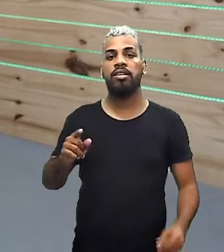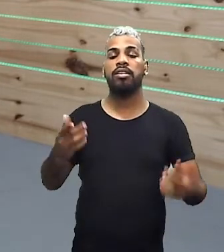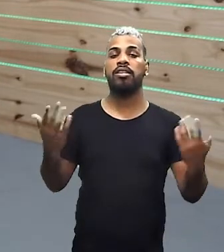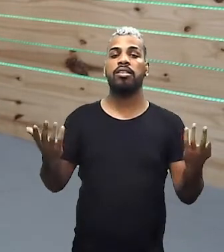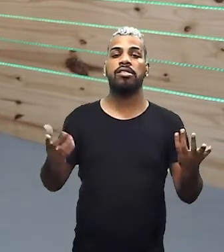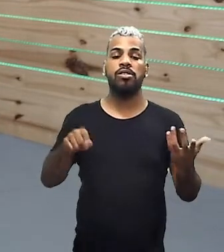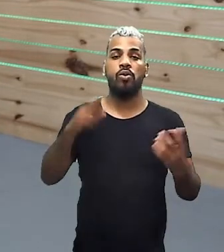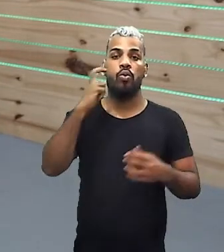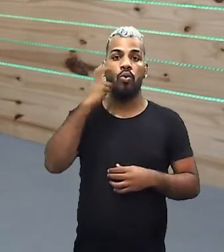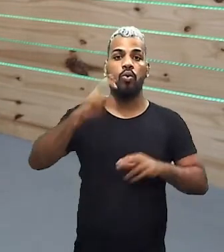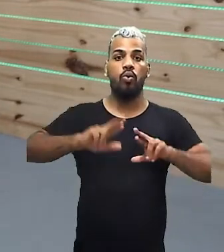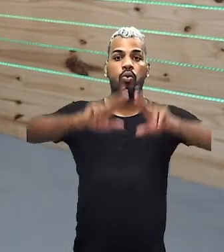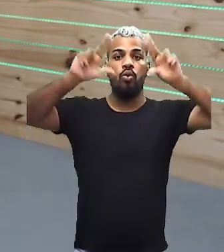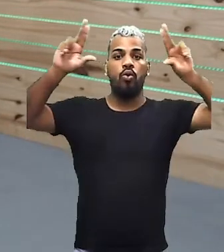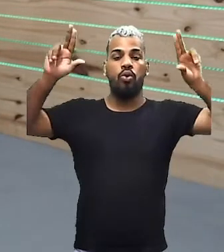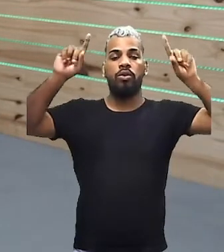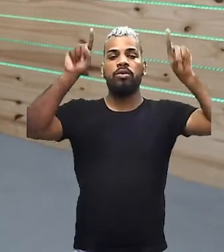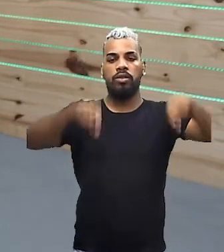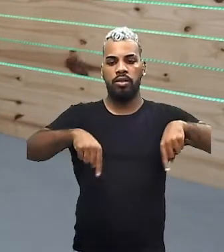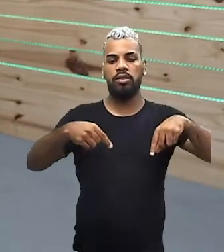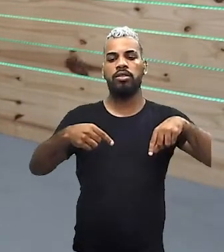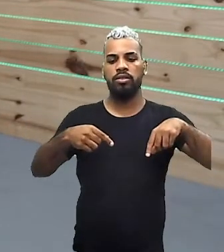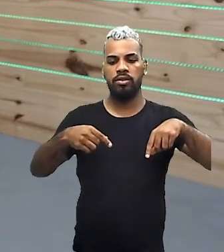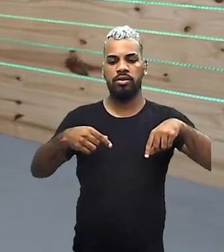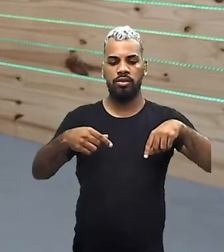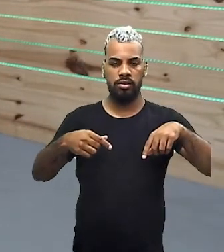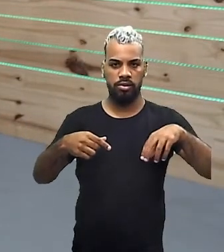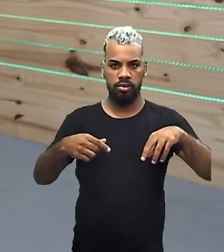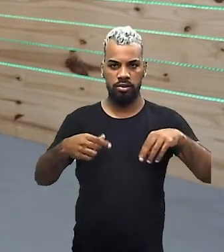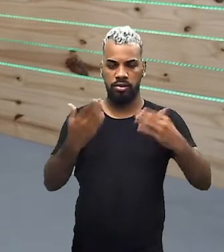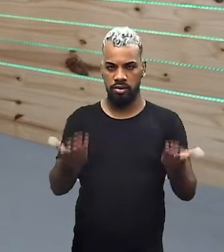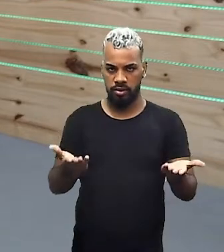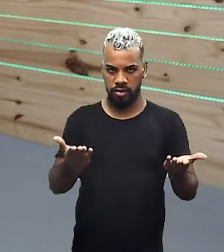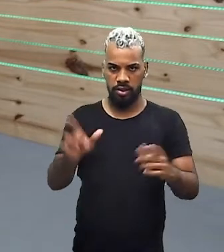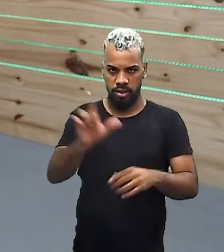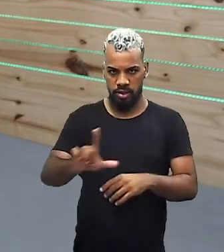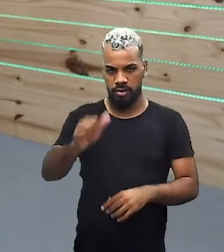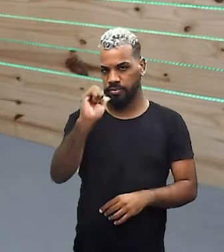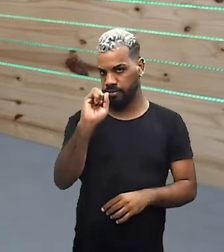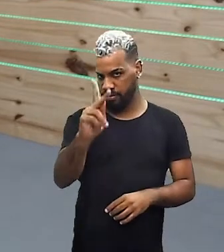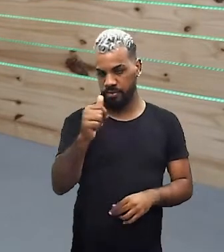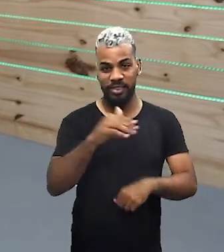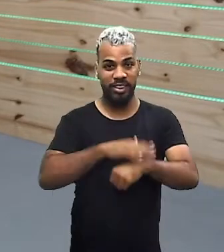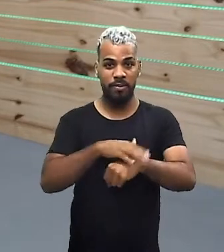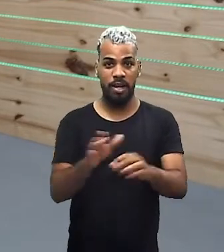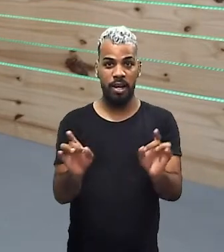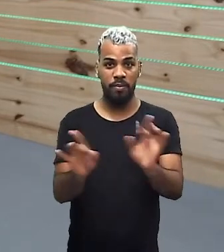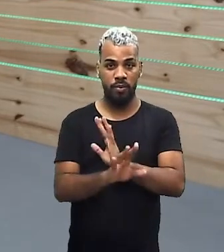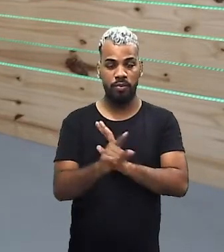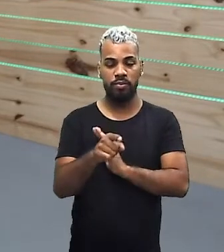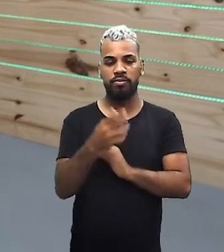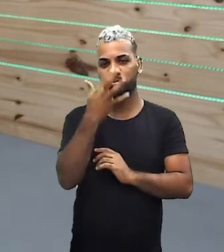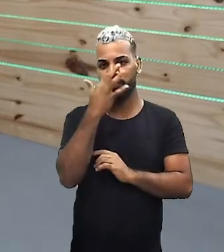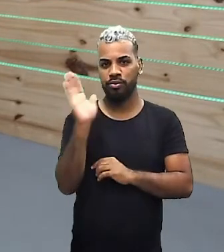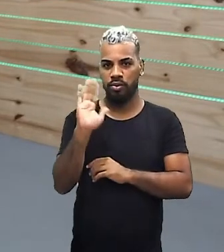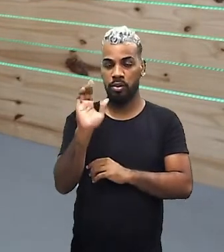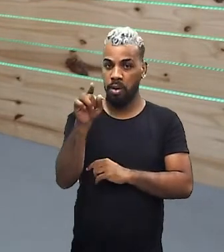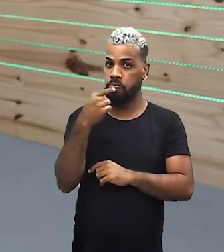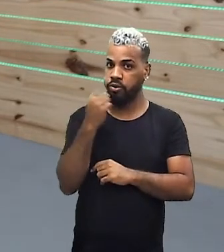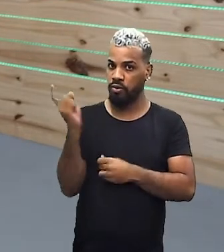grandiosidade de cultura brasileira, tá certo? Na nossa literatura. Nosso tempo acabou, a gente está se despedindo agora, mas